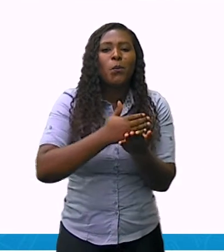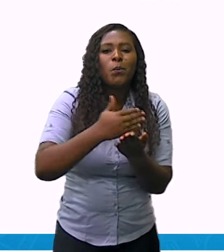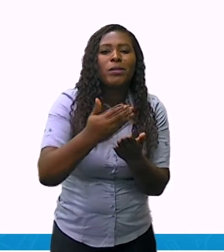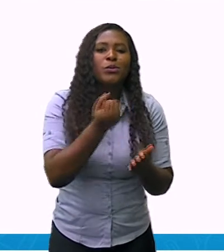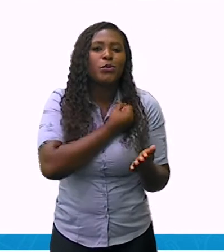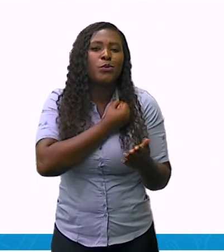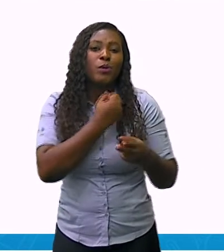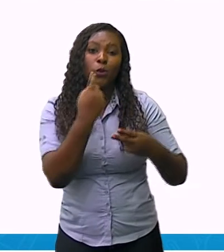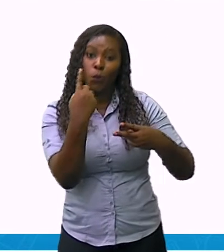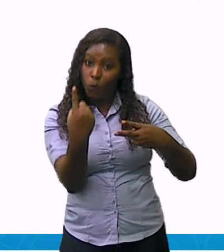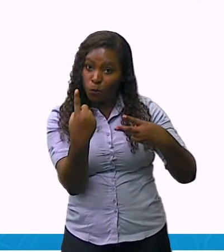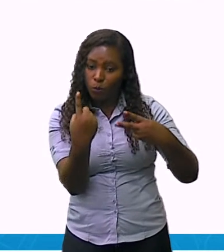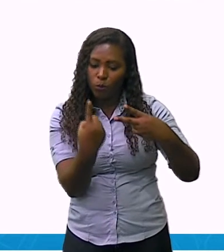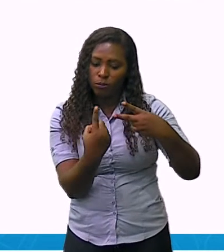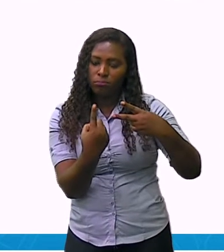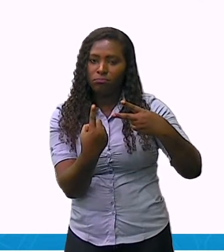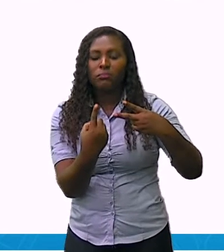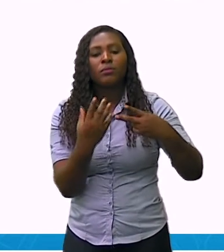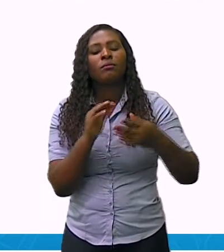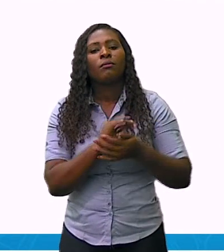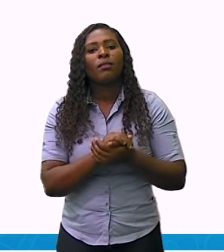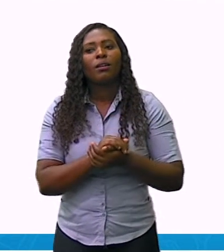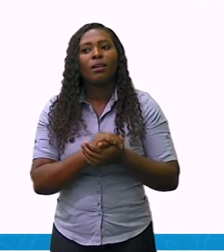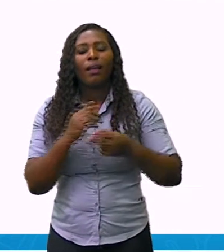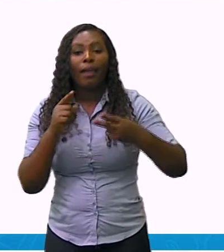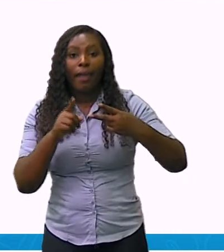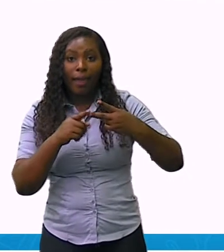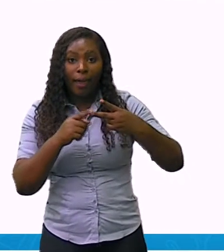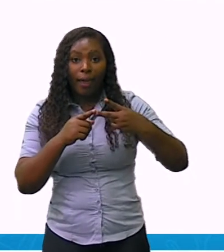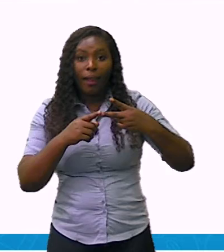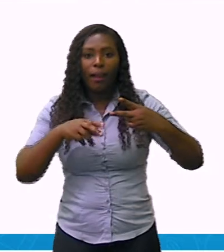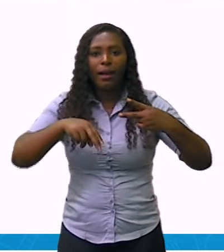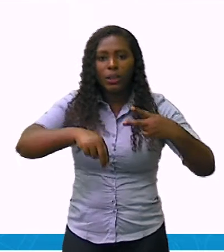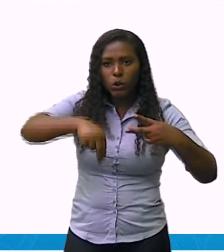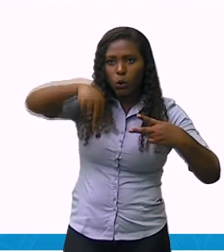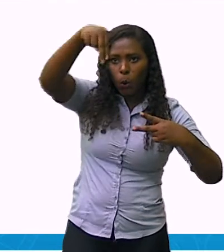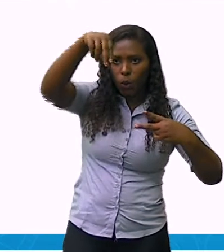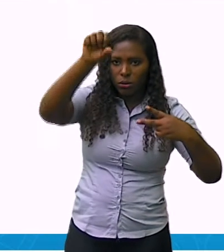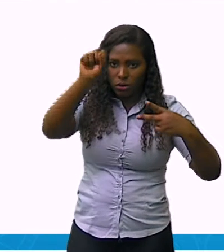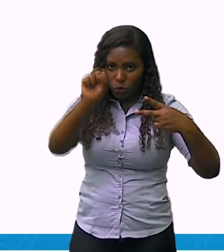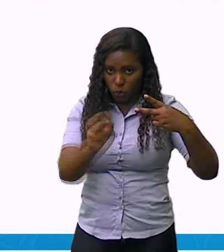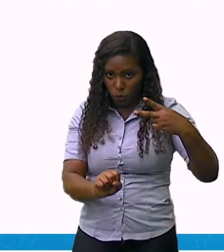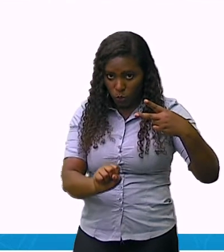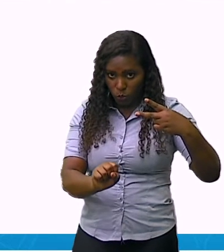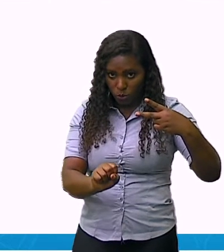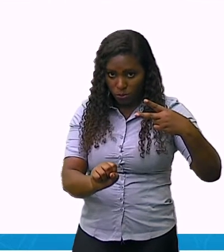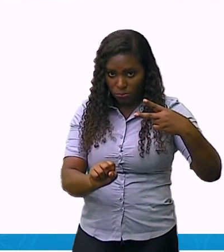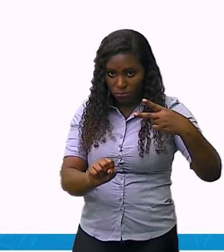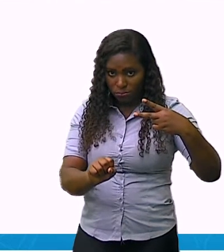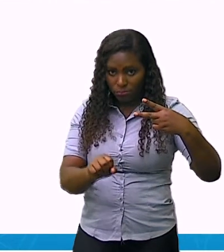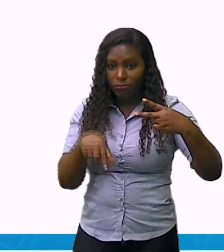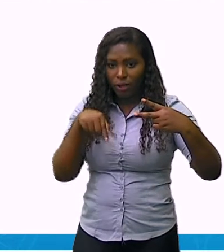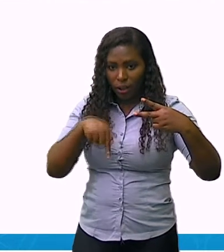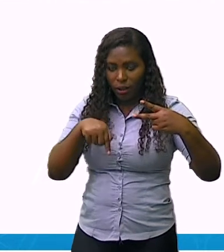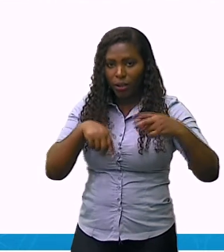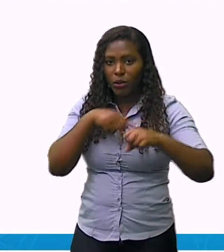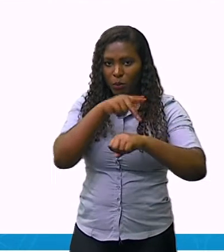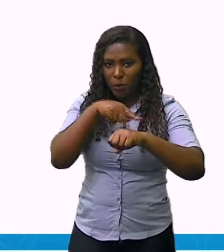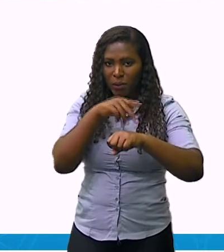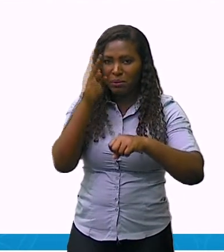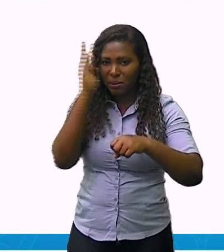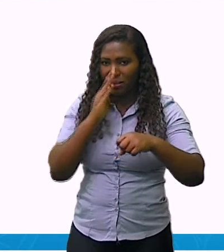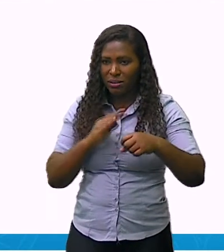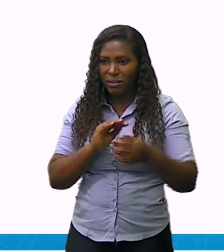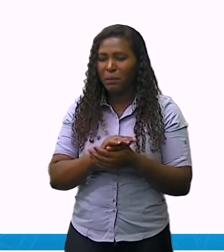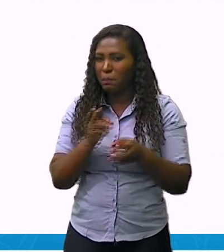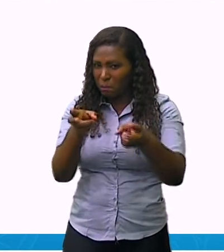que estão direcionadas no sentido norte-sul do território. Percebeu através do mapa